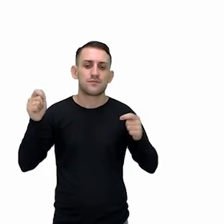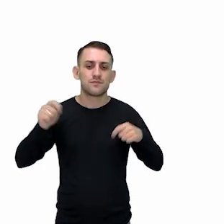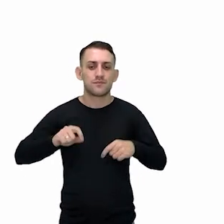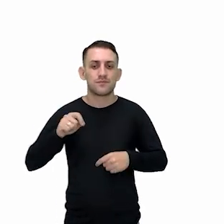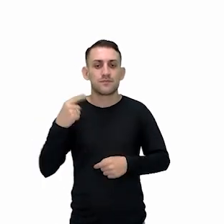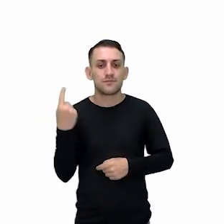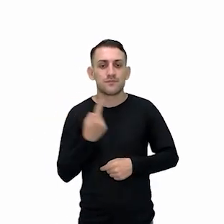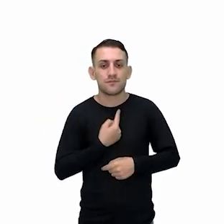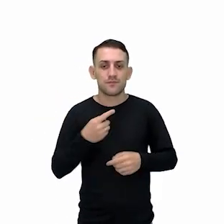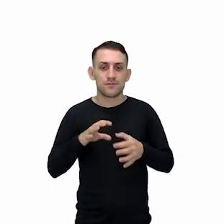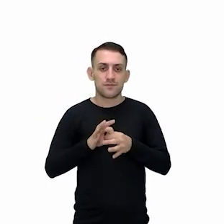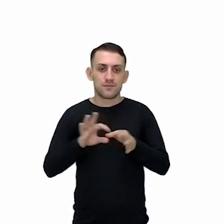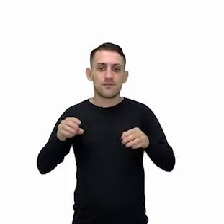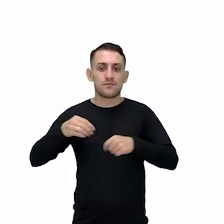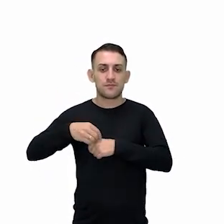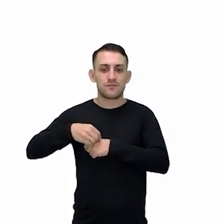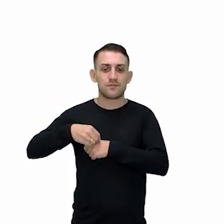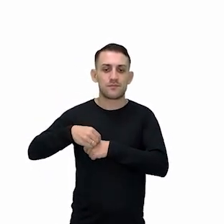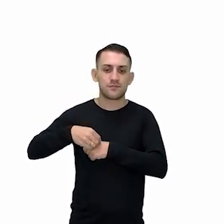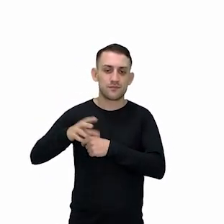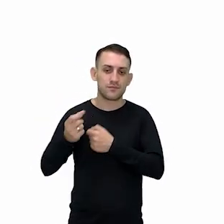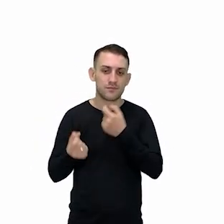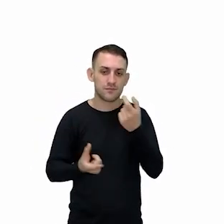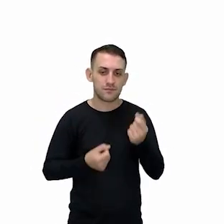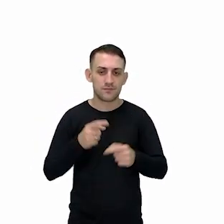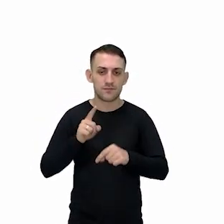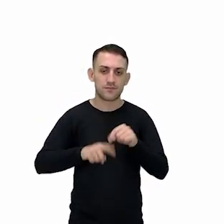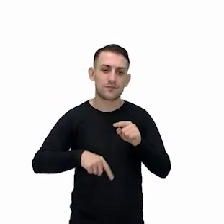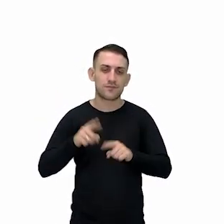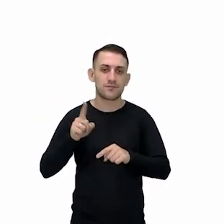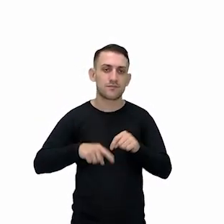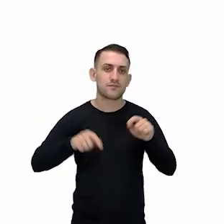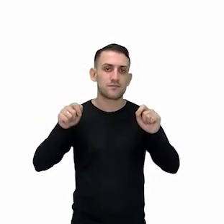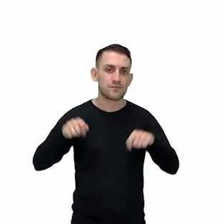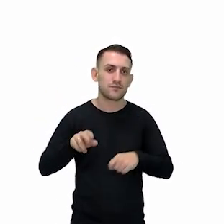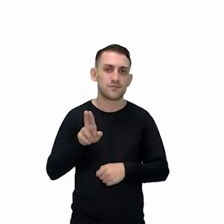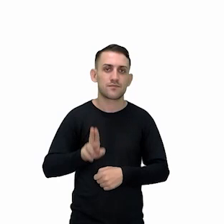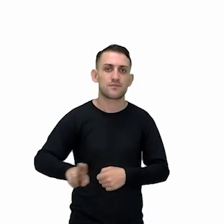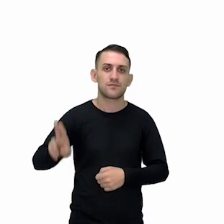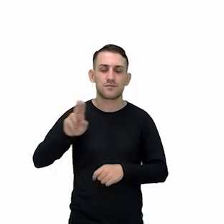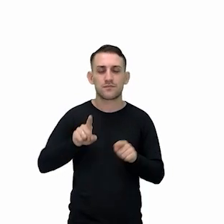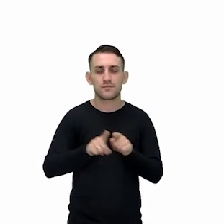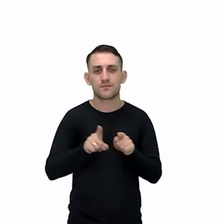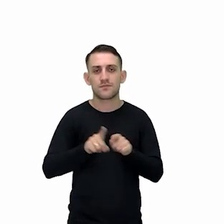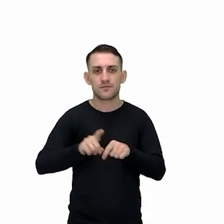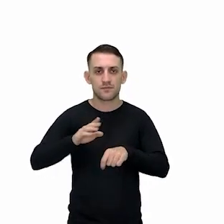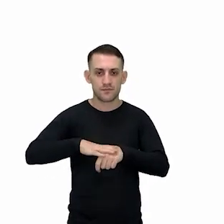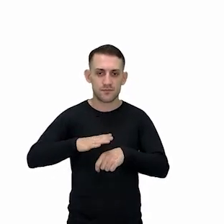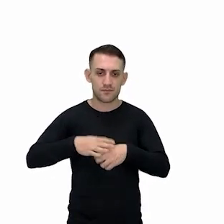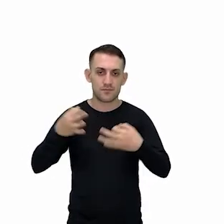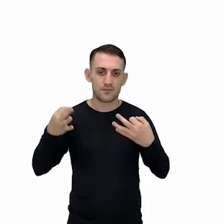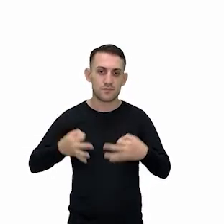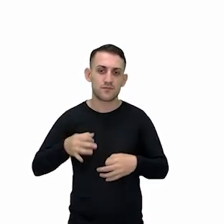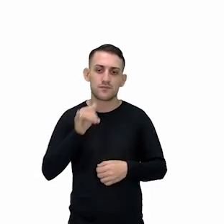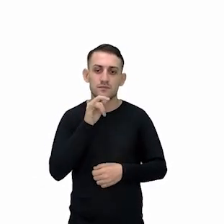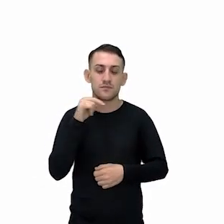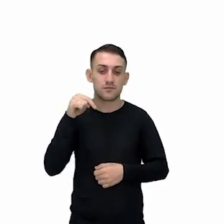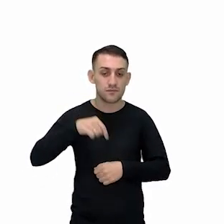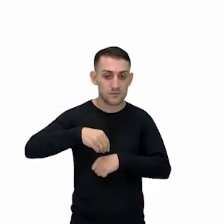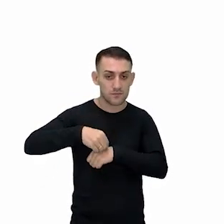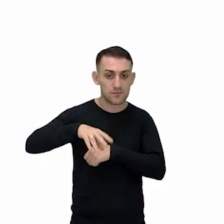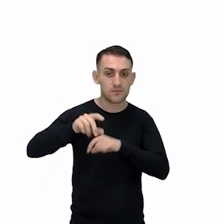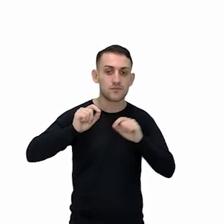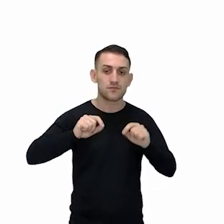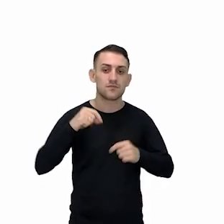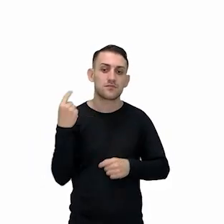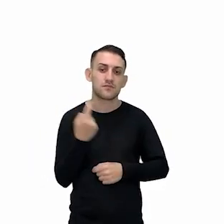nós deixamos a sugestão, né, de alguns materiais que podem ser utilizados para aplicação. Bom, a nossa sugestão é